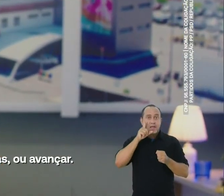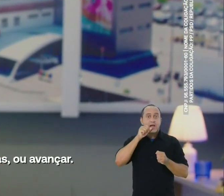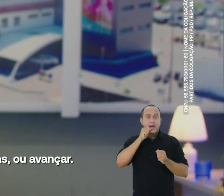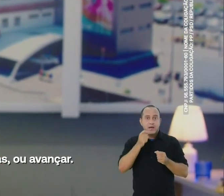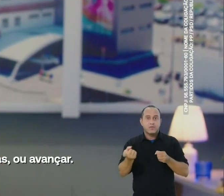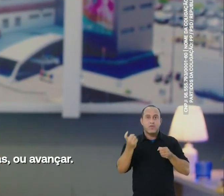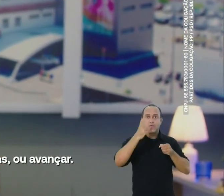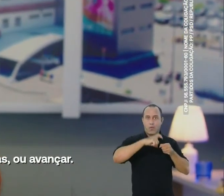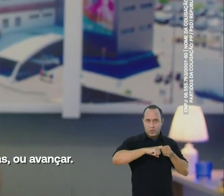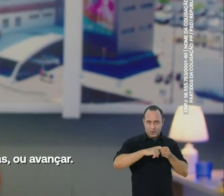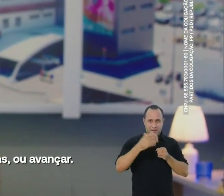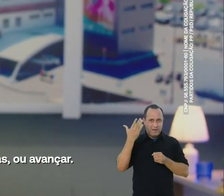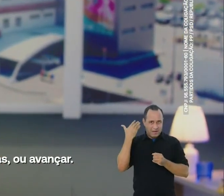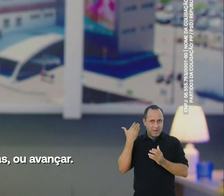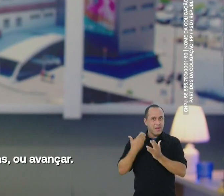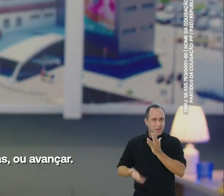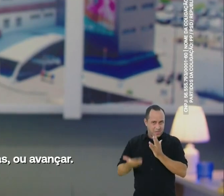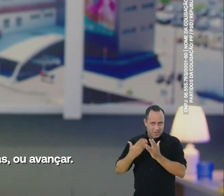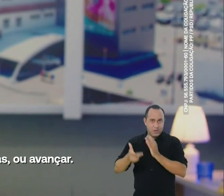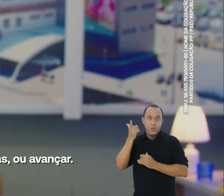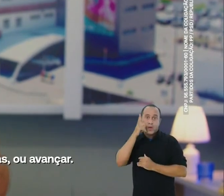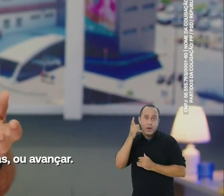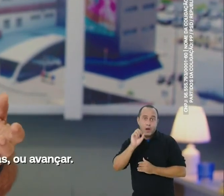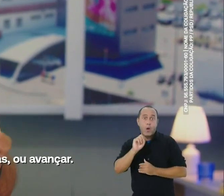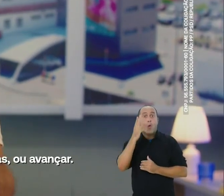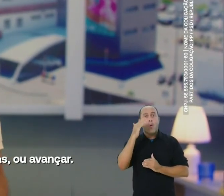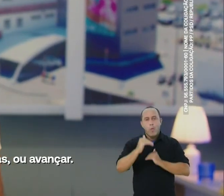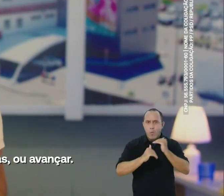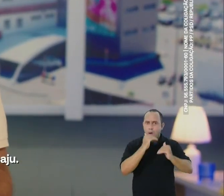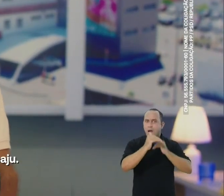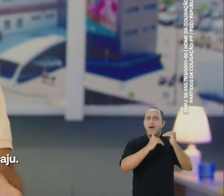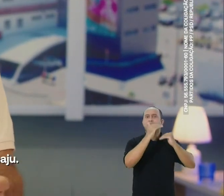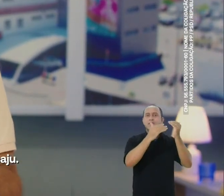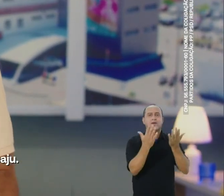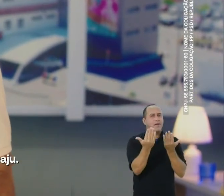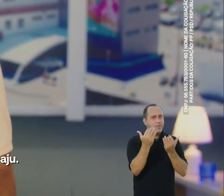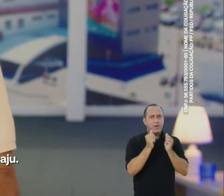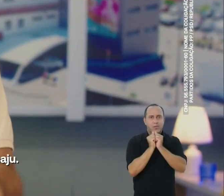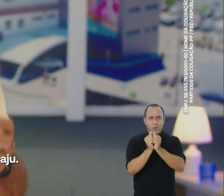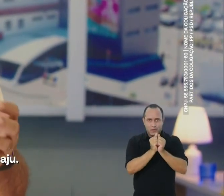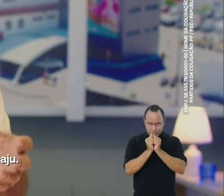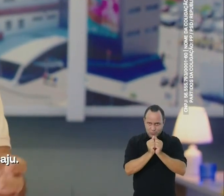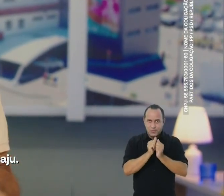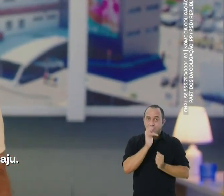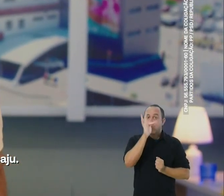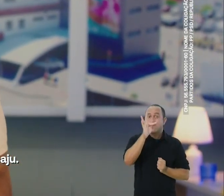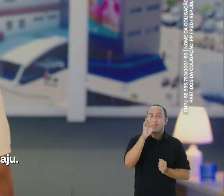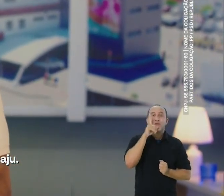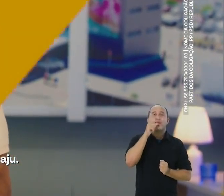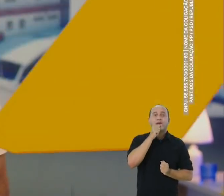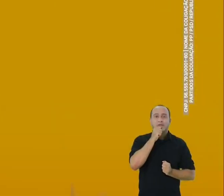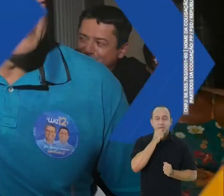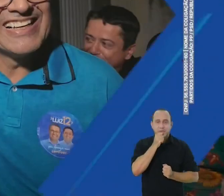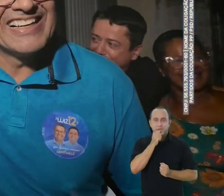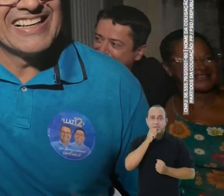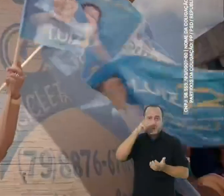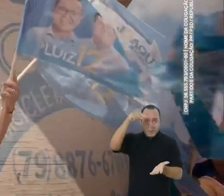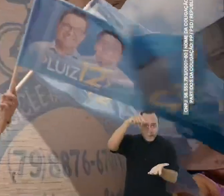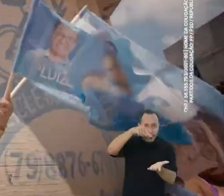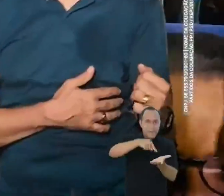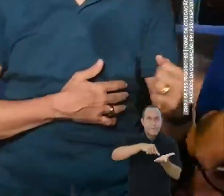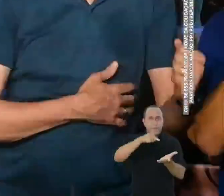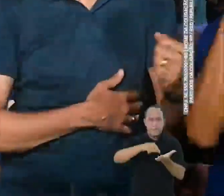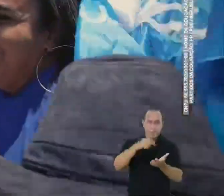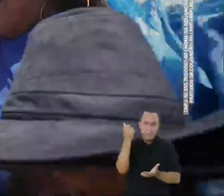Aracaju voltar atrás e perder suas conquistas ou avançar. Venha com a gente pelo futuro de Aracaju.